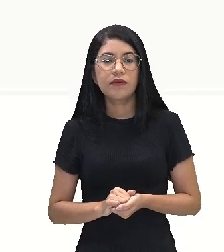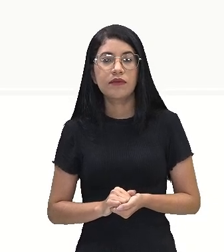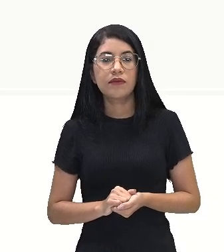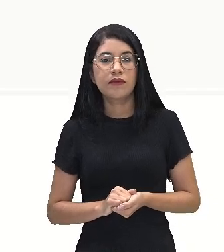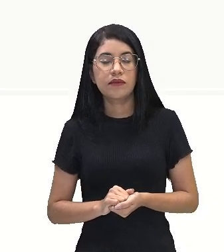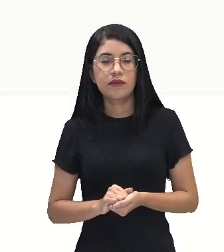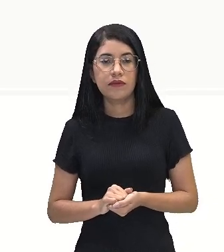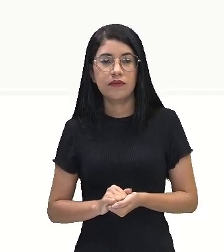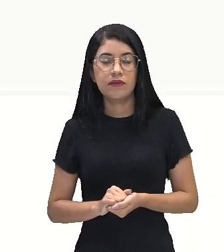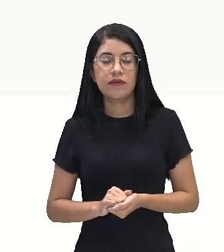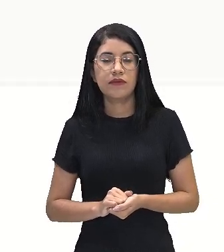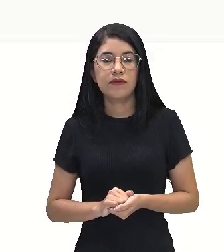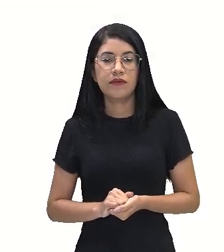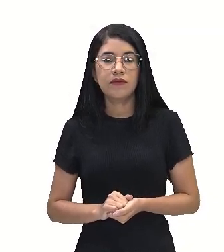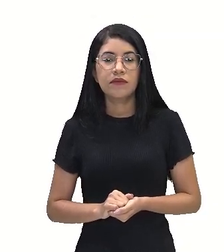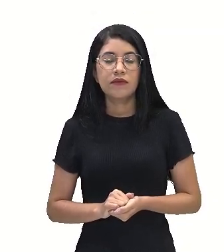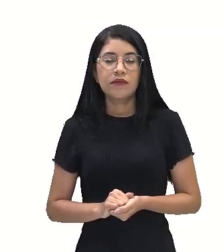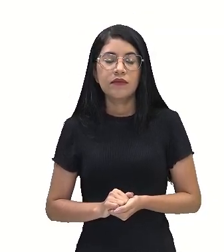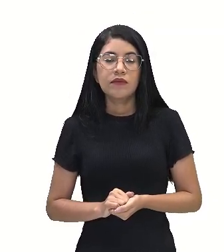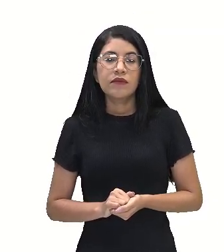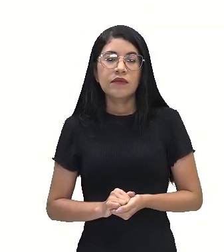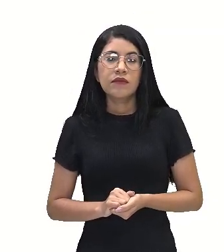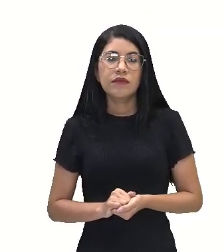agora que nós temos,